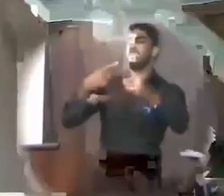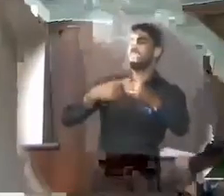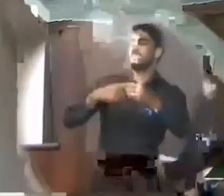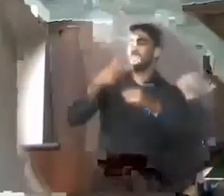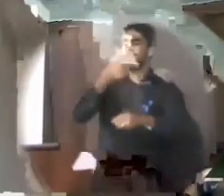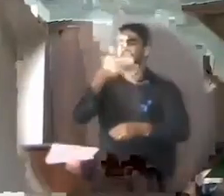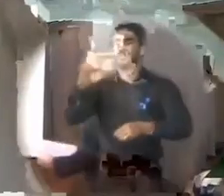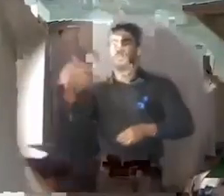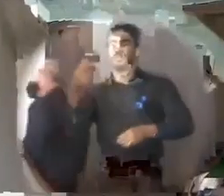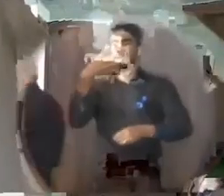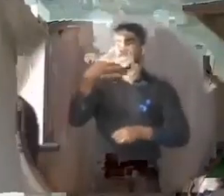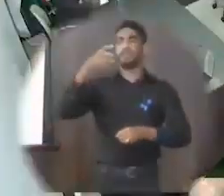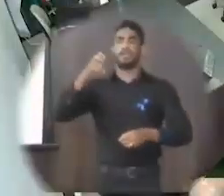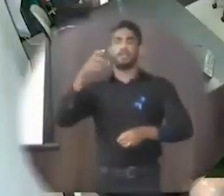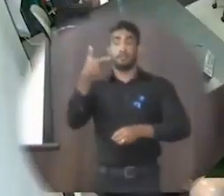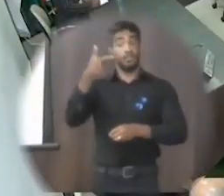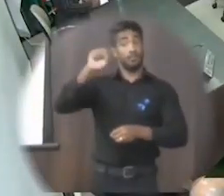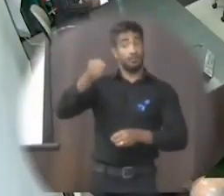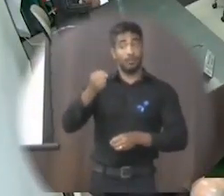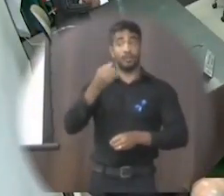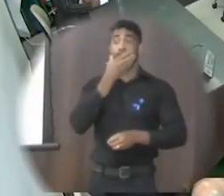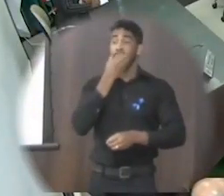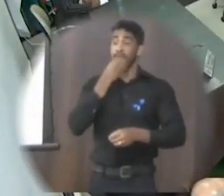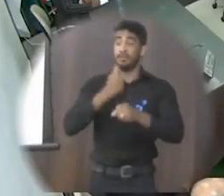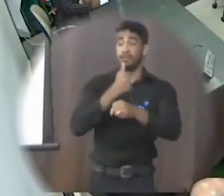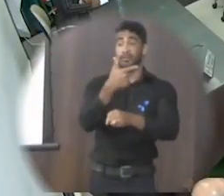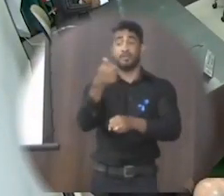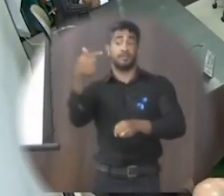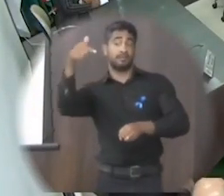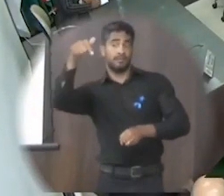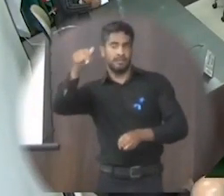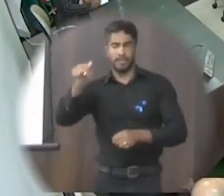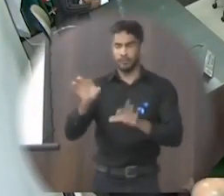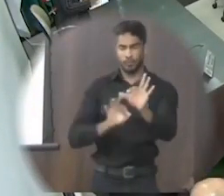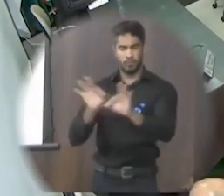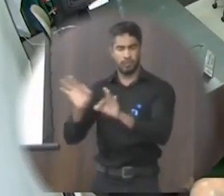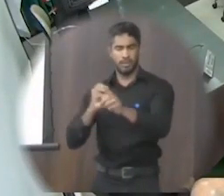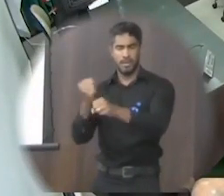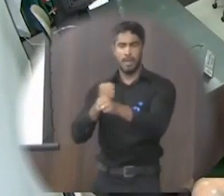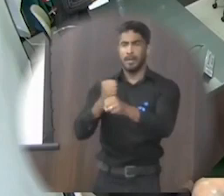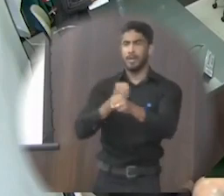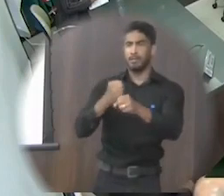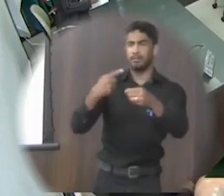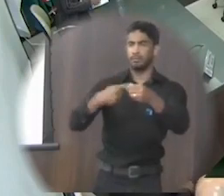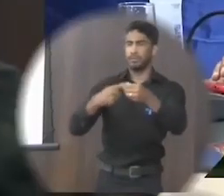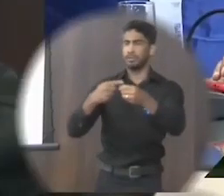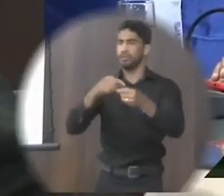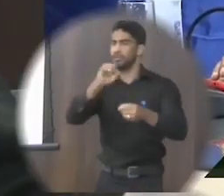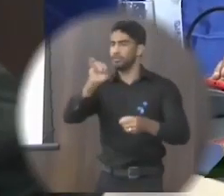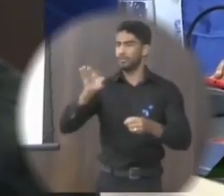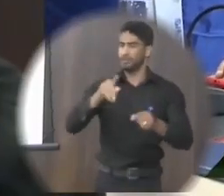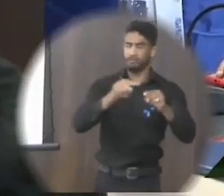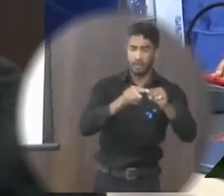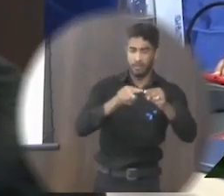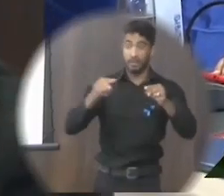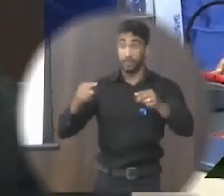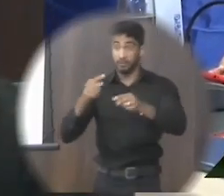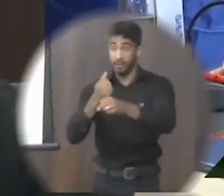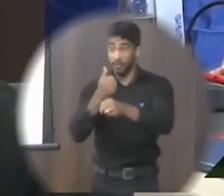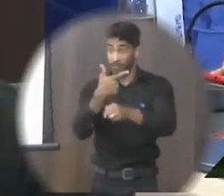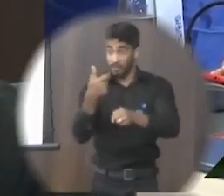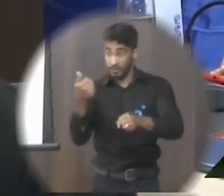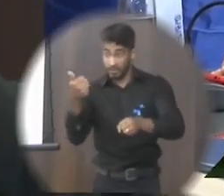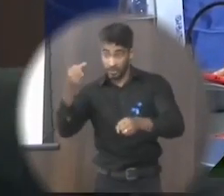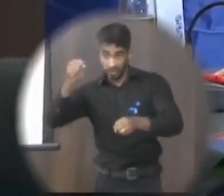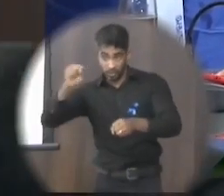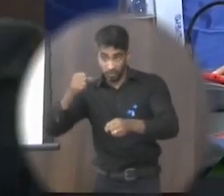2245 de 28 de dezembro de 2017. Que institui o Plano Plurianual do Município de Janaúba para o período 2018 a